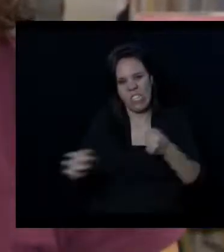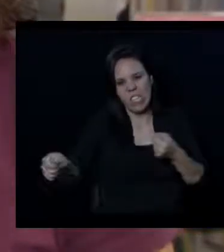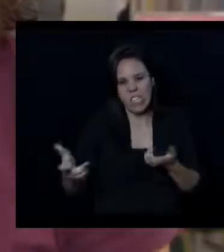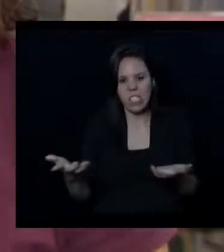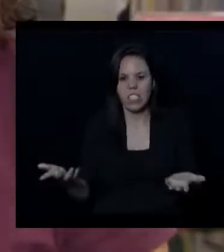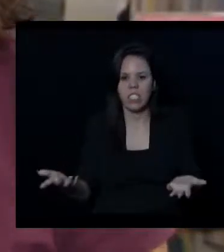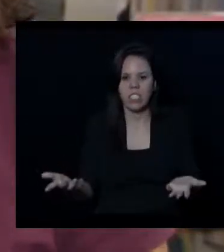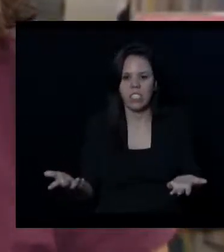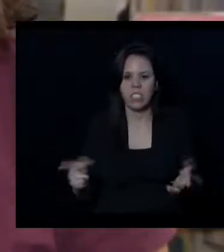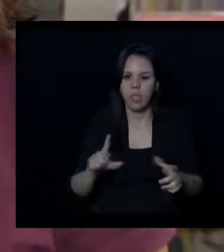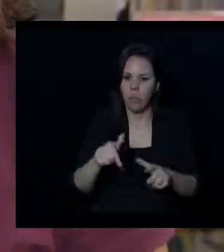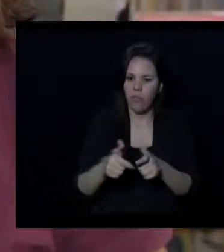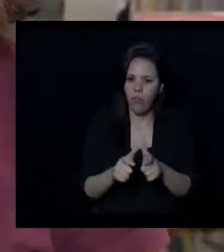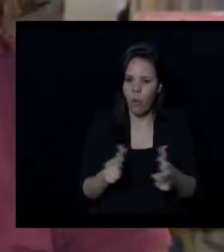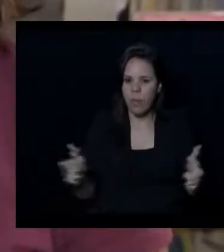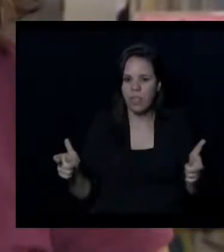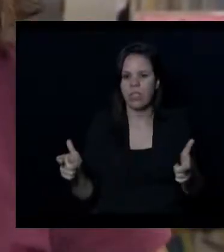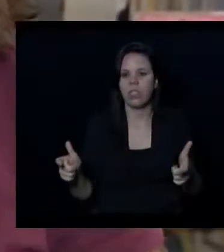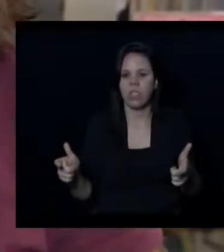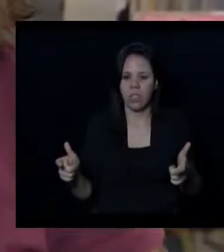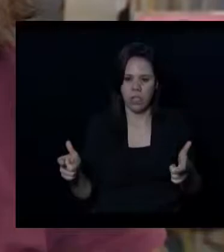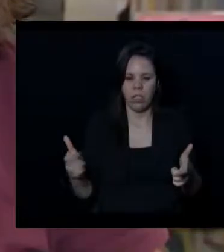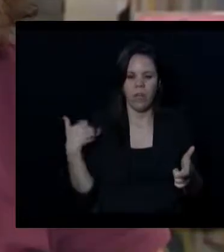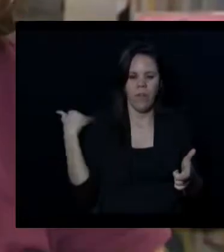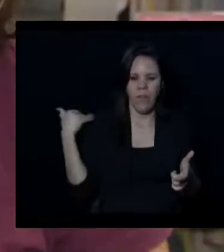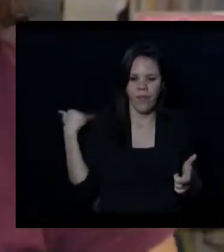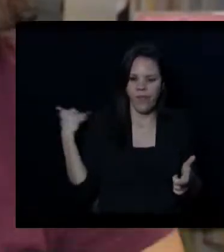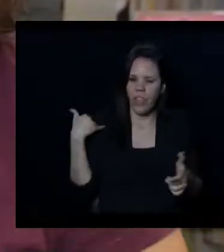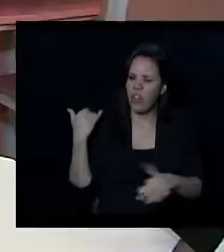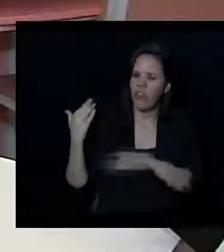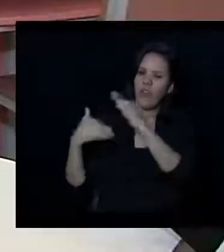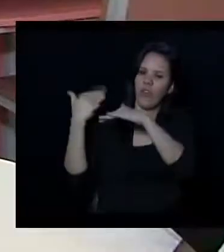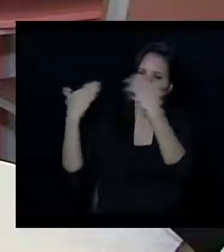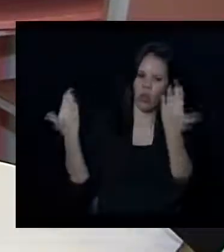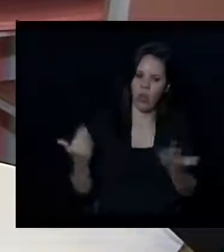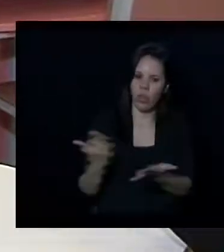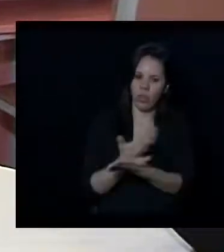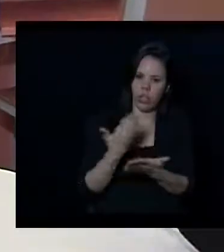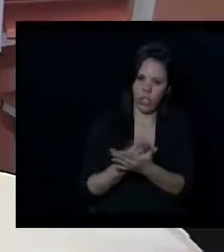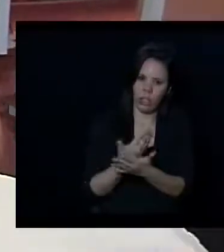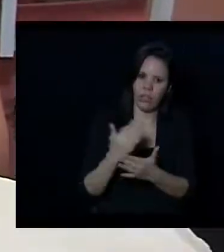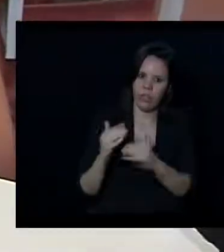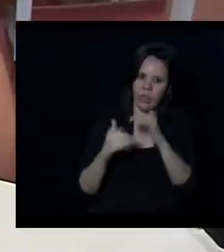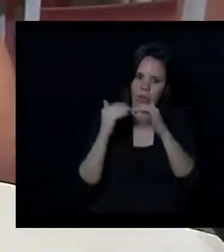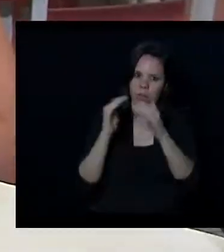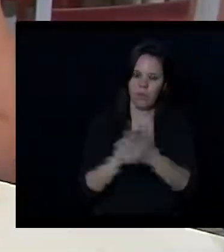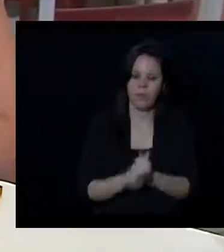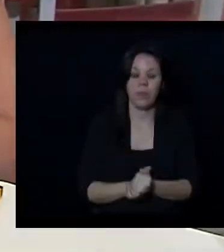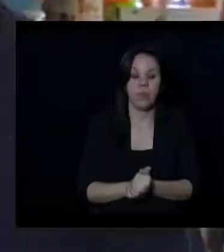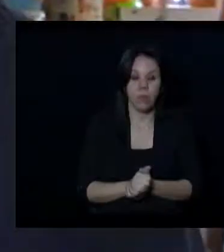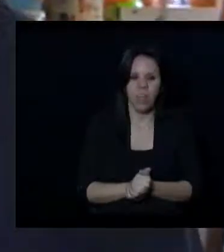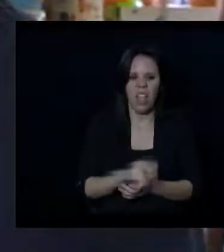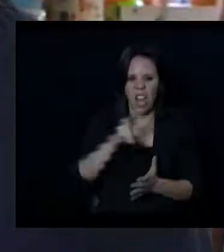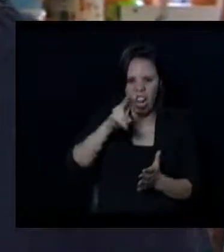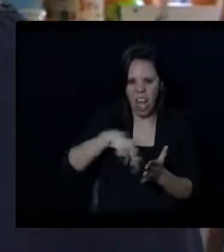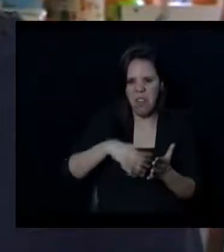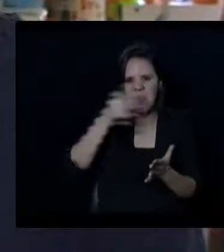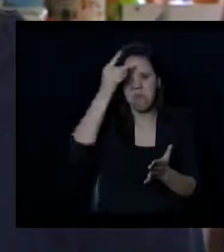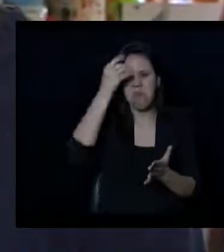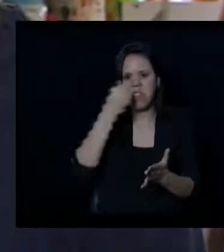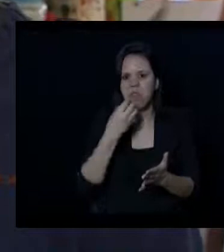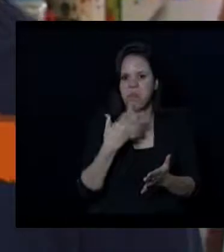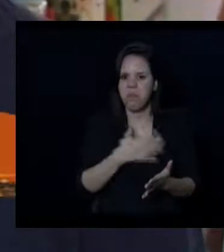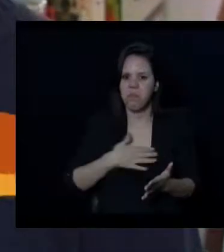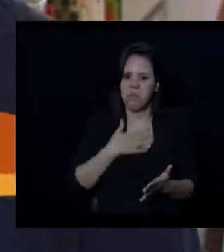foi aumentando e conforme a idade foi evoluindo, né? Ler só faz bem. É muito importante